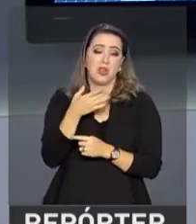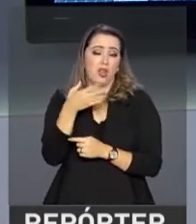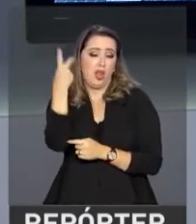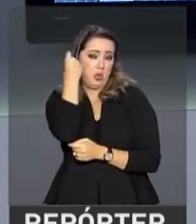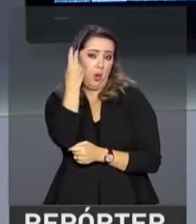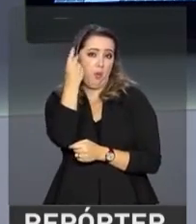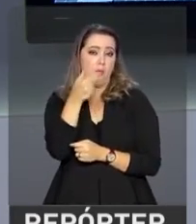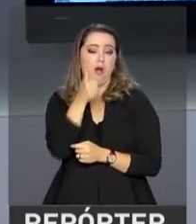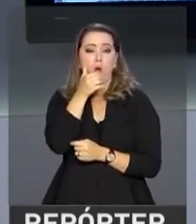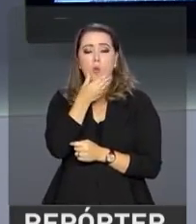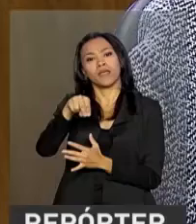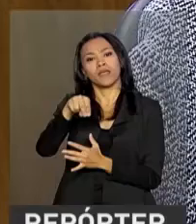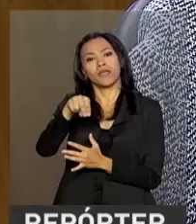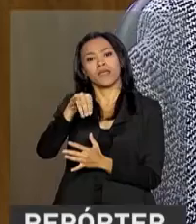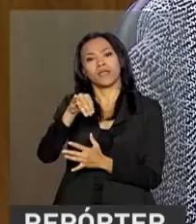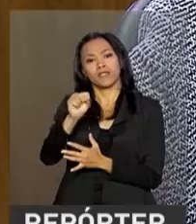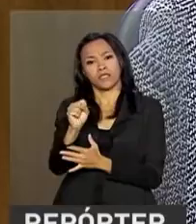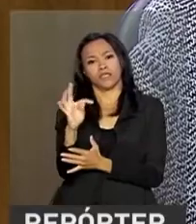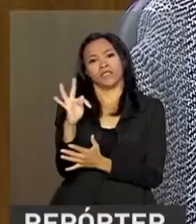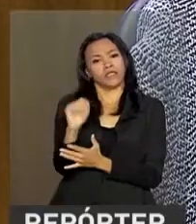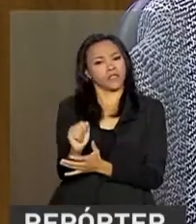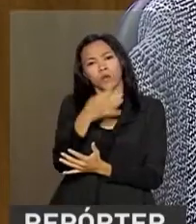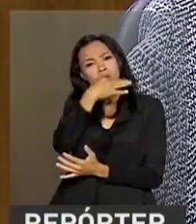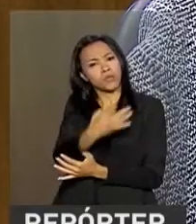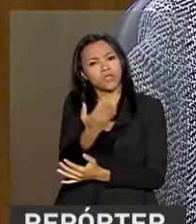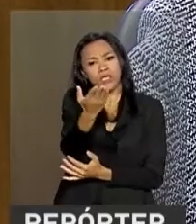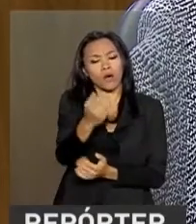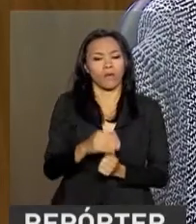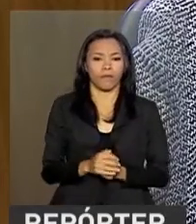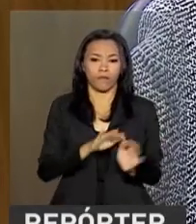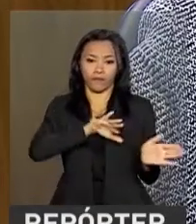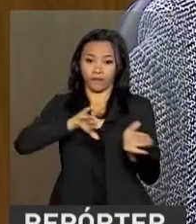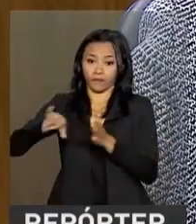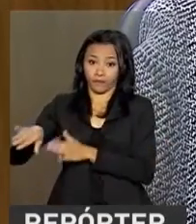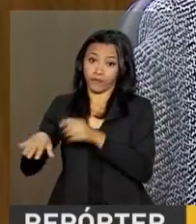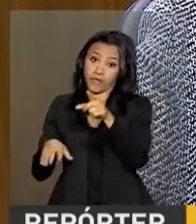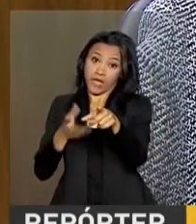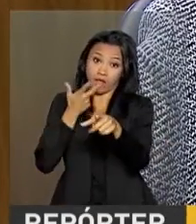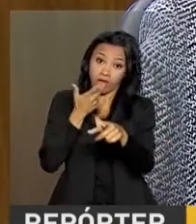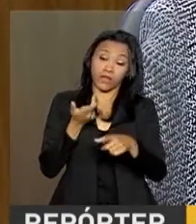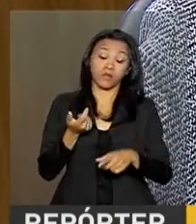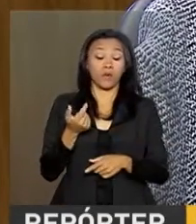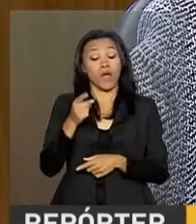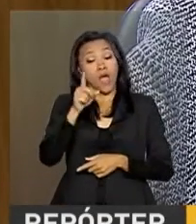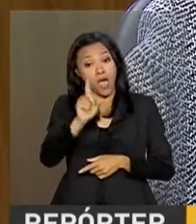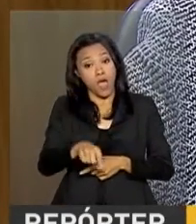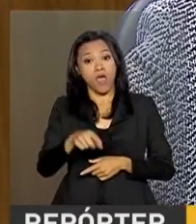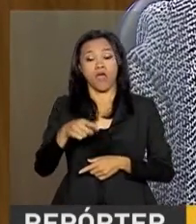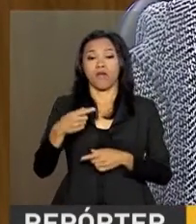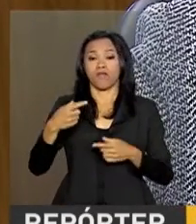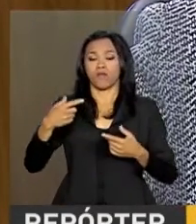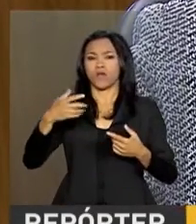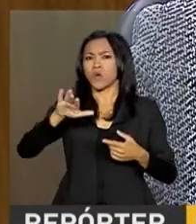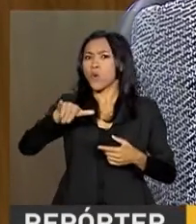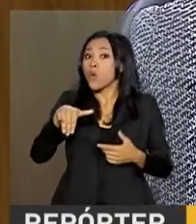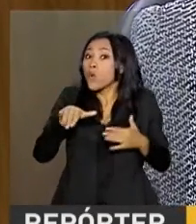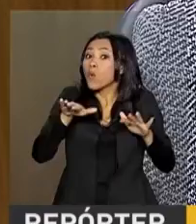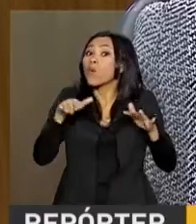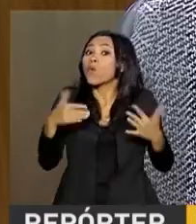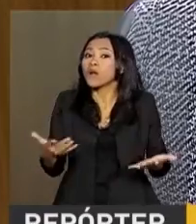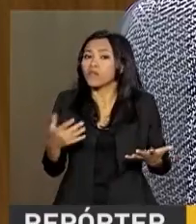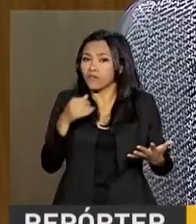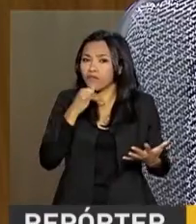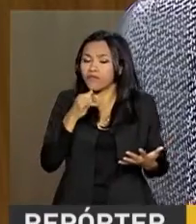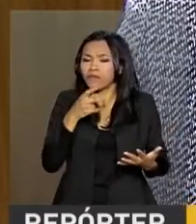sempre necessário não é não essa é a campanha que nós trabalhamos essa o que nós temos que ver quando você fala importuna